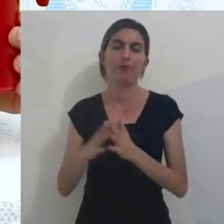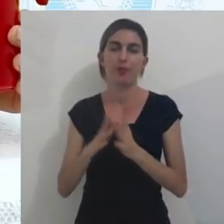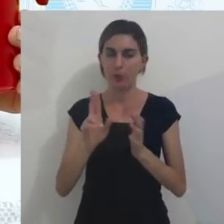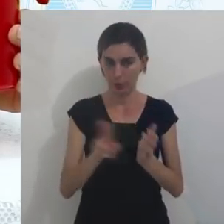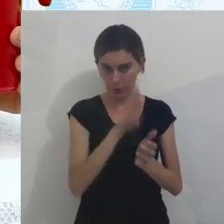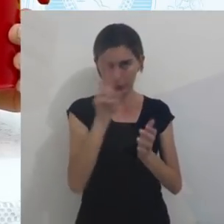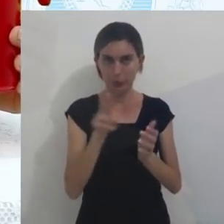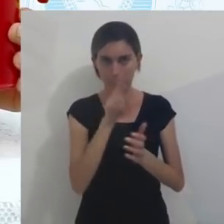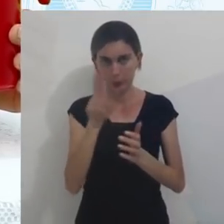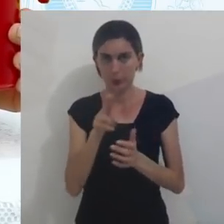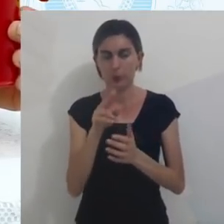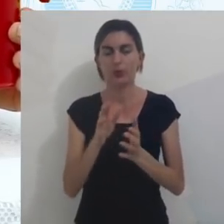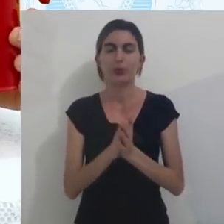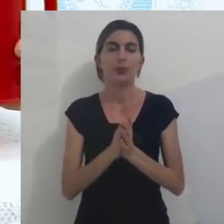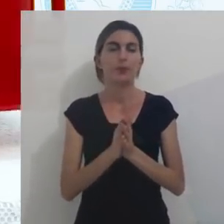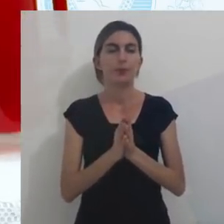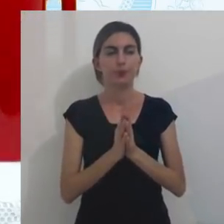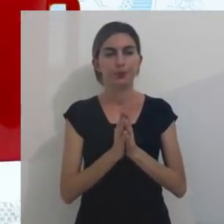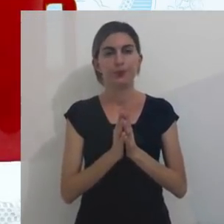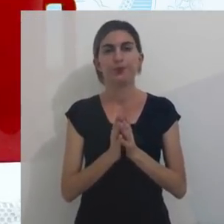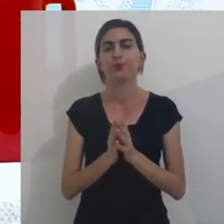utiliza de graduação.